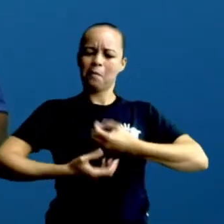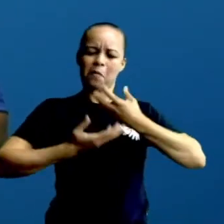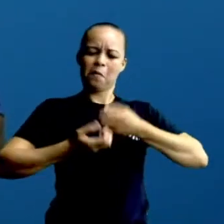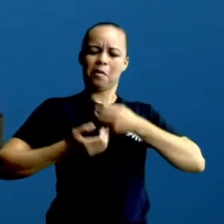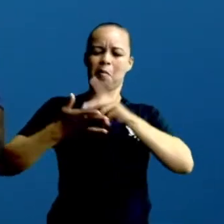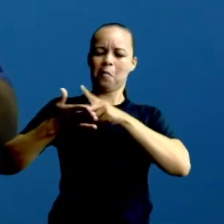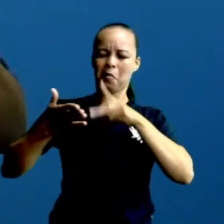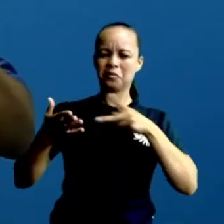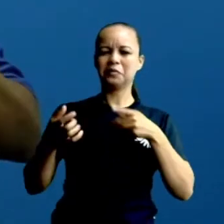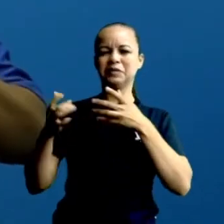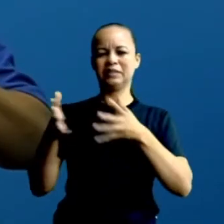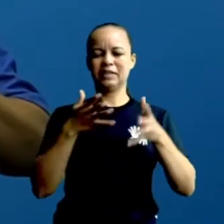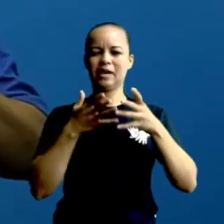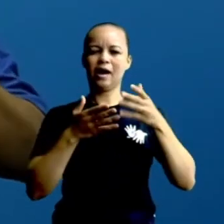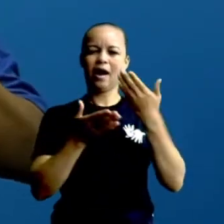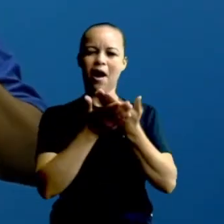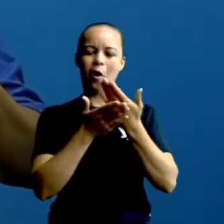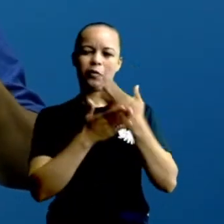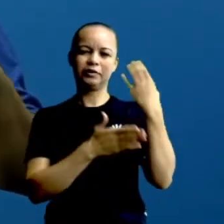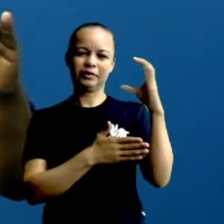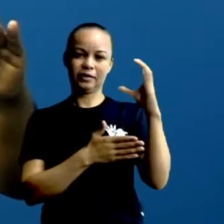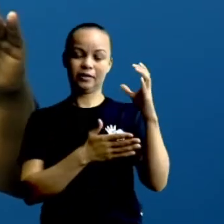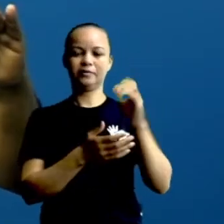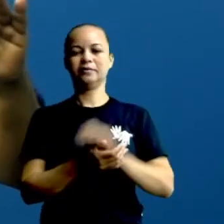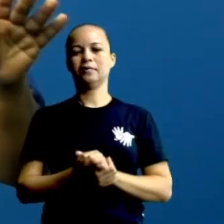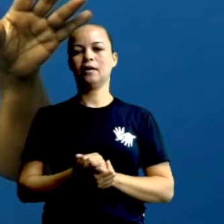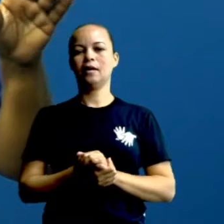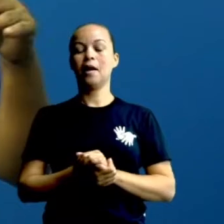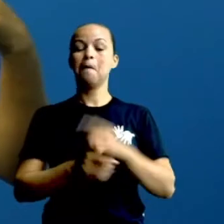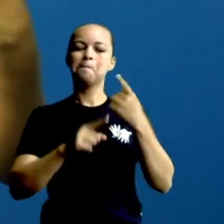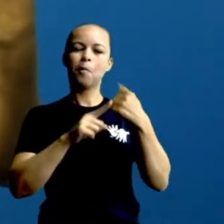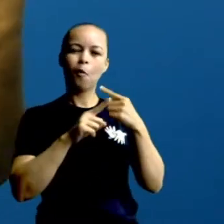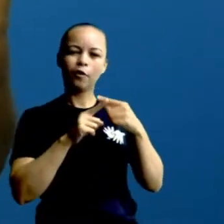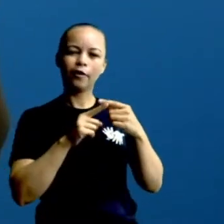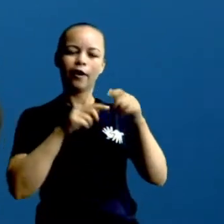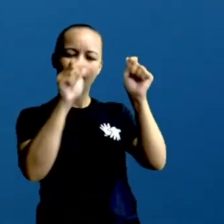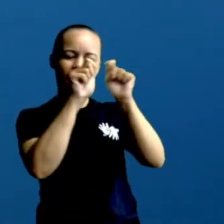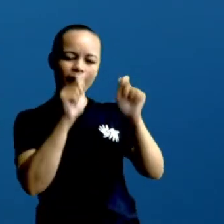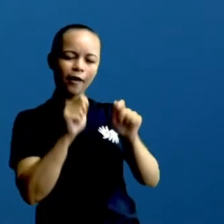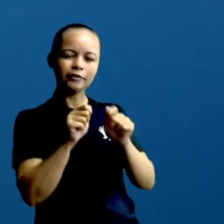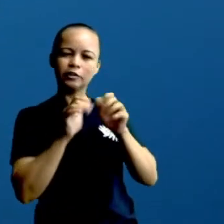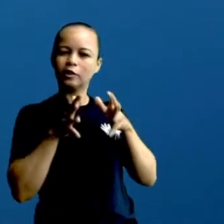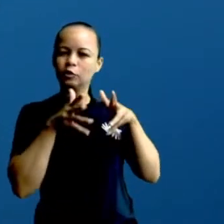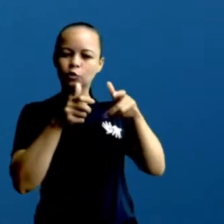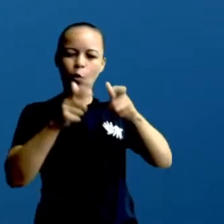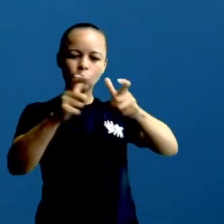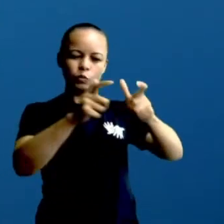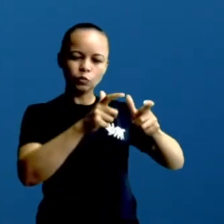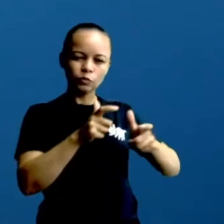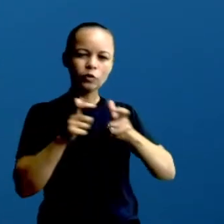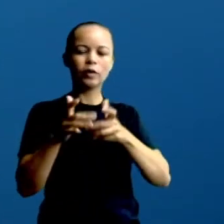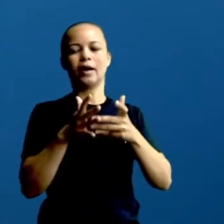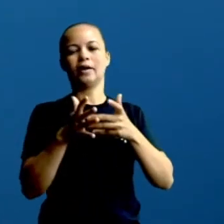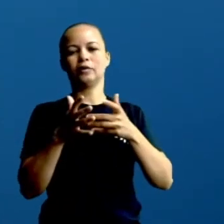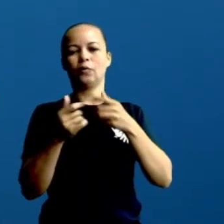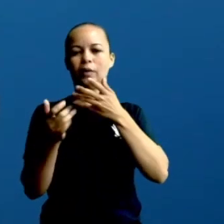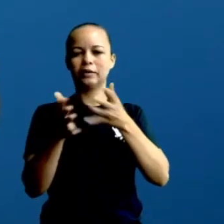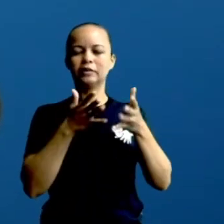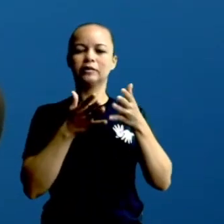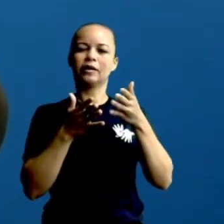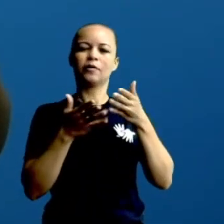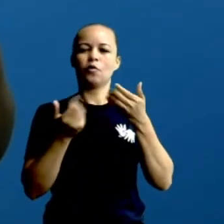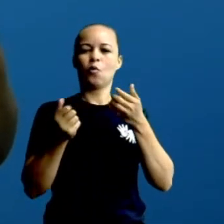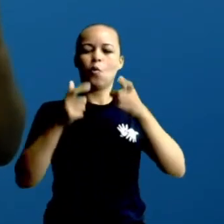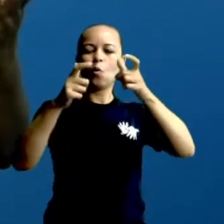aula de ciência? Porque a arte está em todo lugar. E não existe lugar maior, para mim, ou